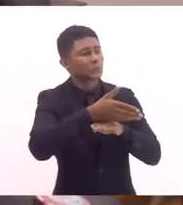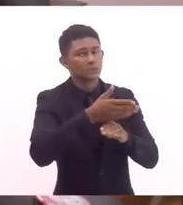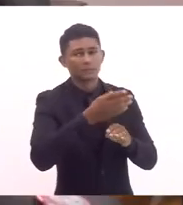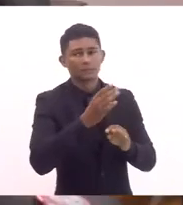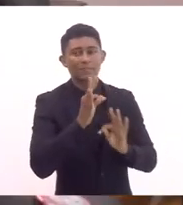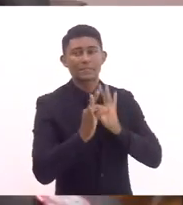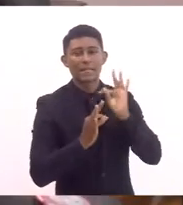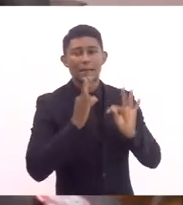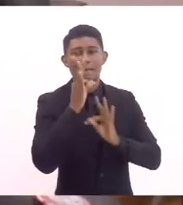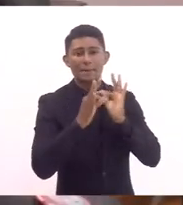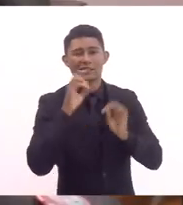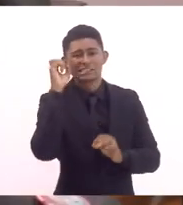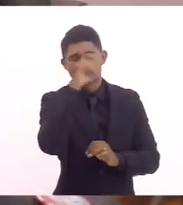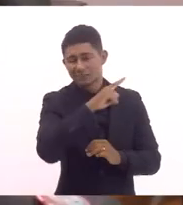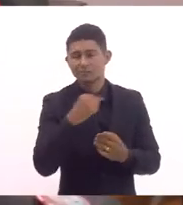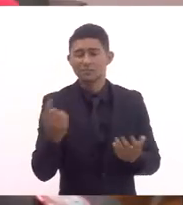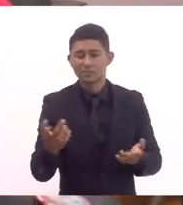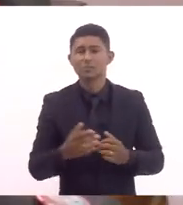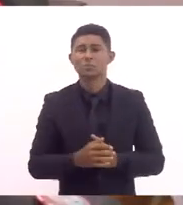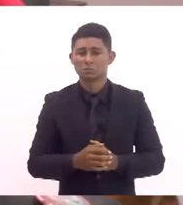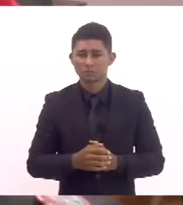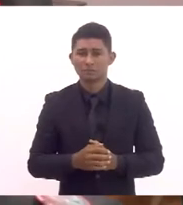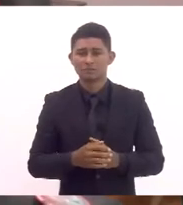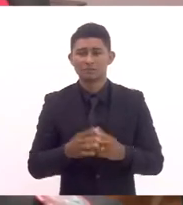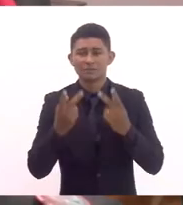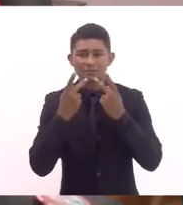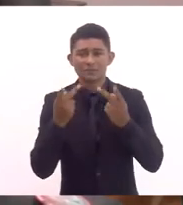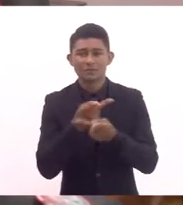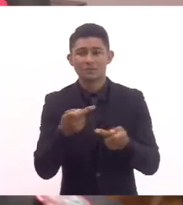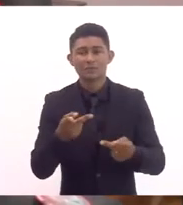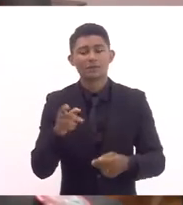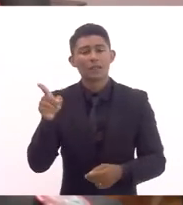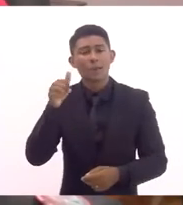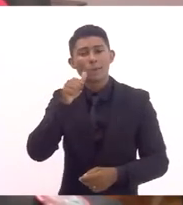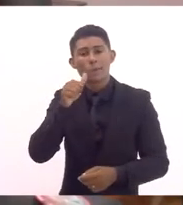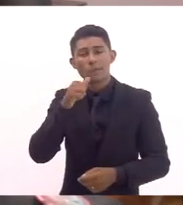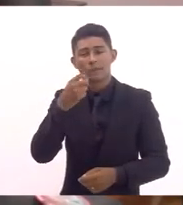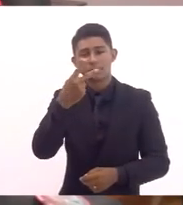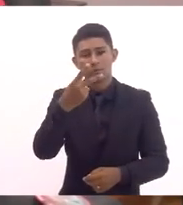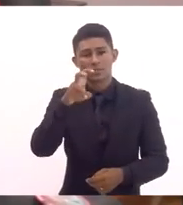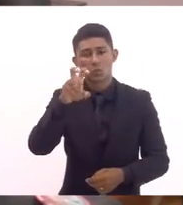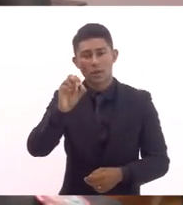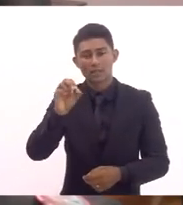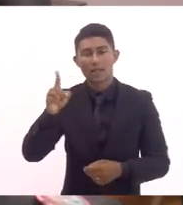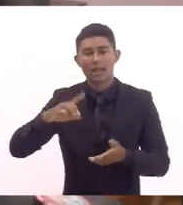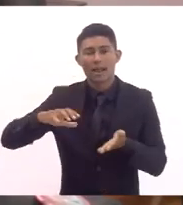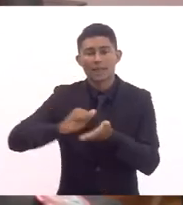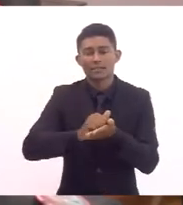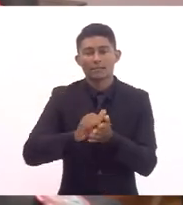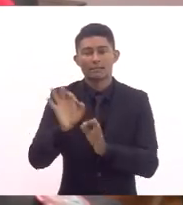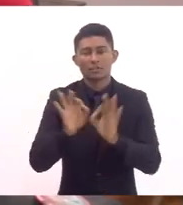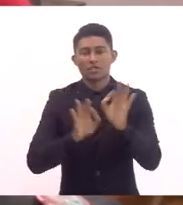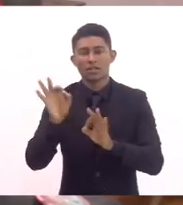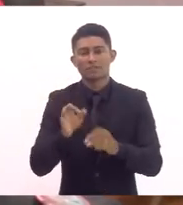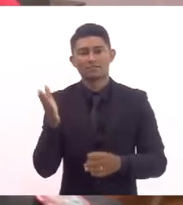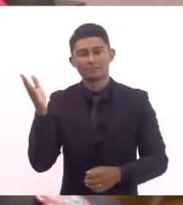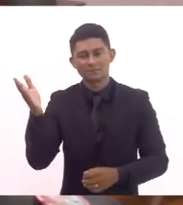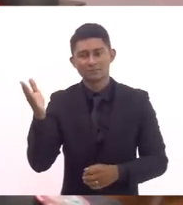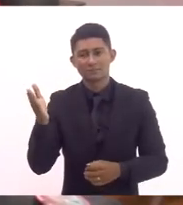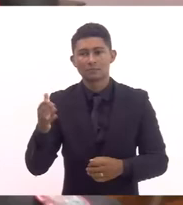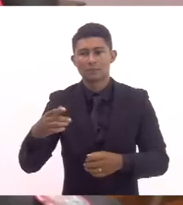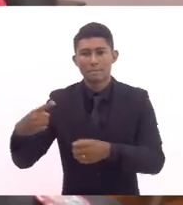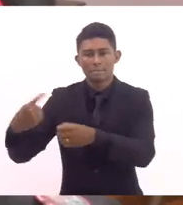eu nem falo que ia. Isolado porque se tratando de 250 mulheres cadastradas no projeto e de